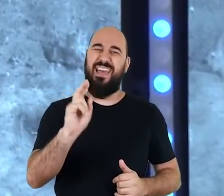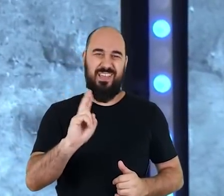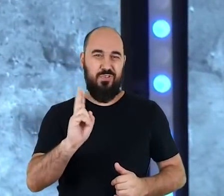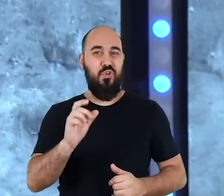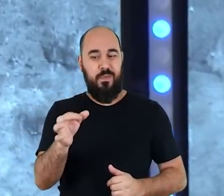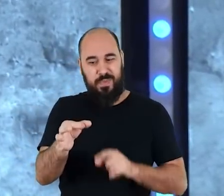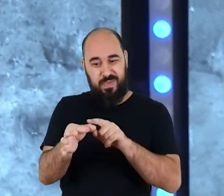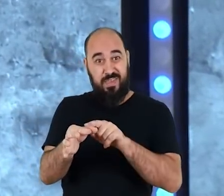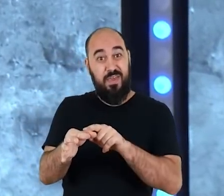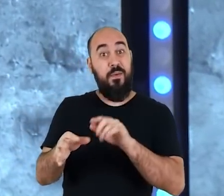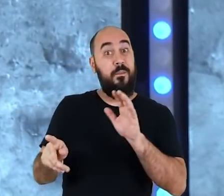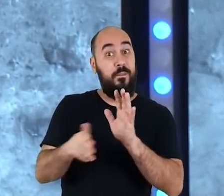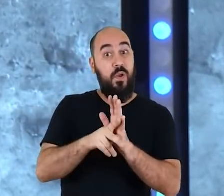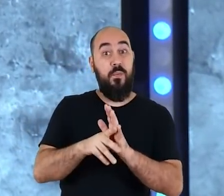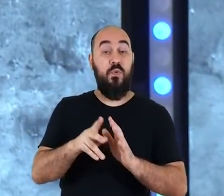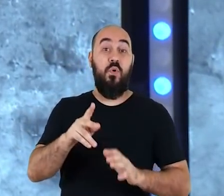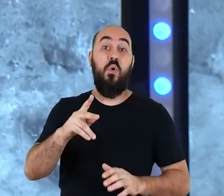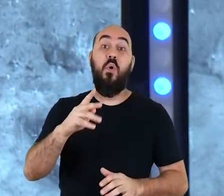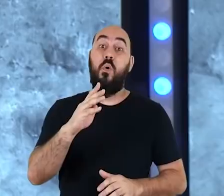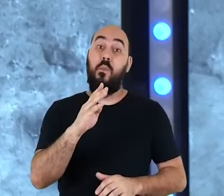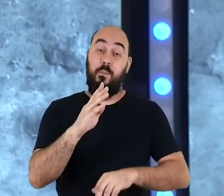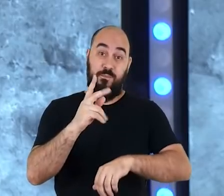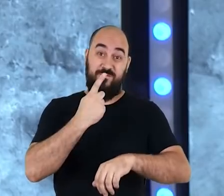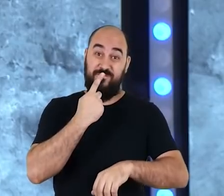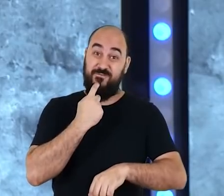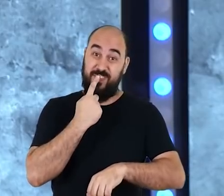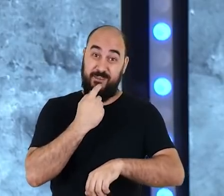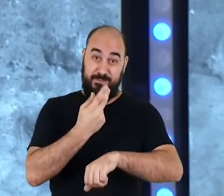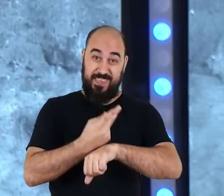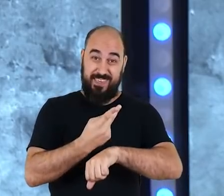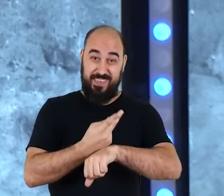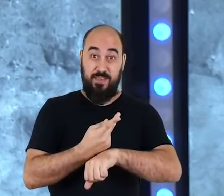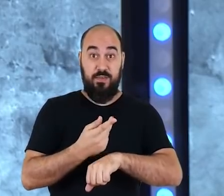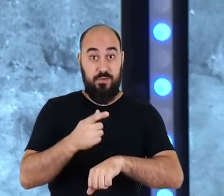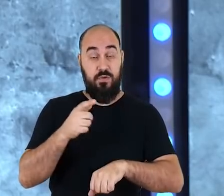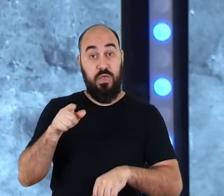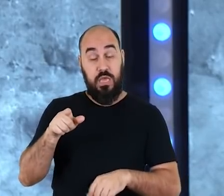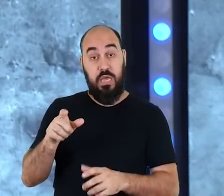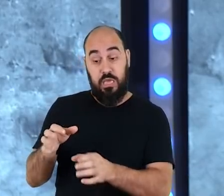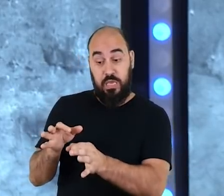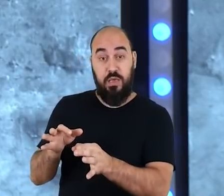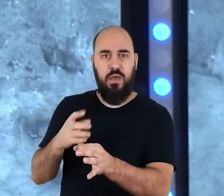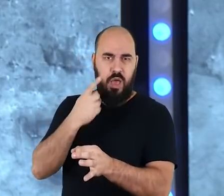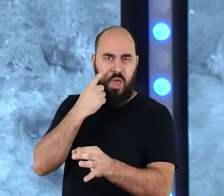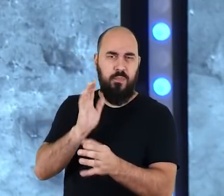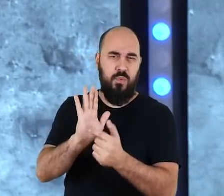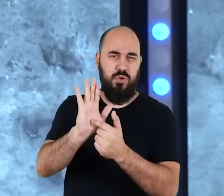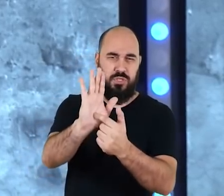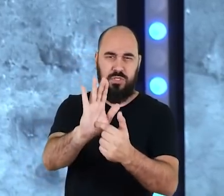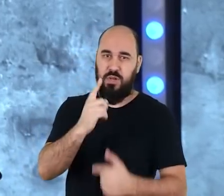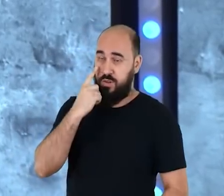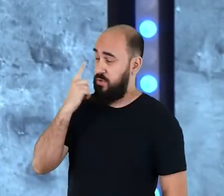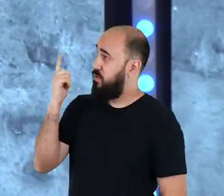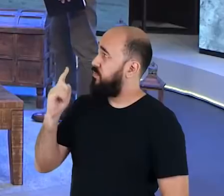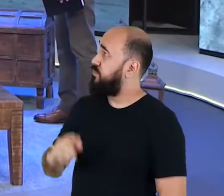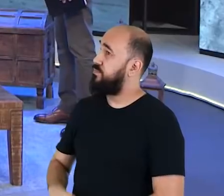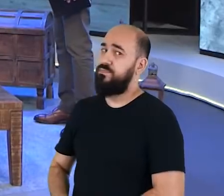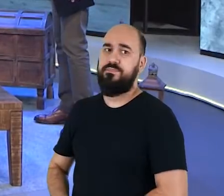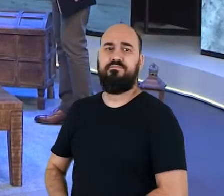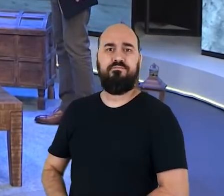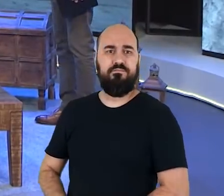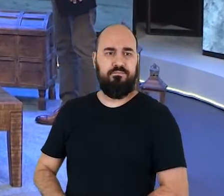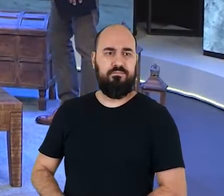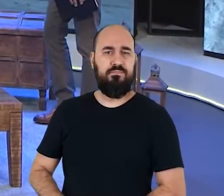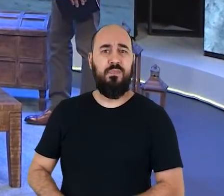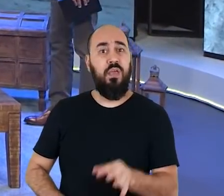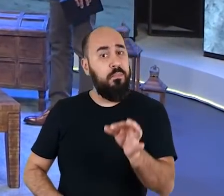bronze cunhada pelo revolucionário judeu João de Giscala. Eu vou mostrar essa moeda para vocês. Ela está aqui na tela. É